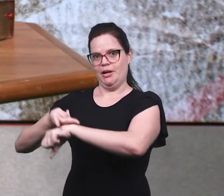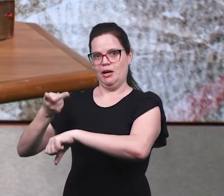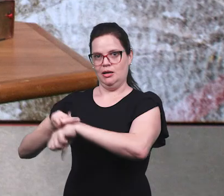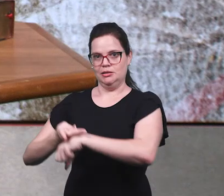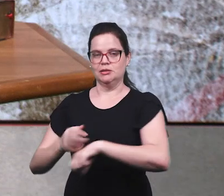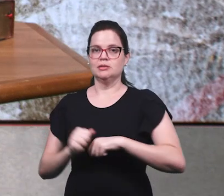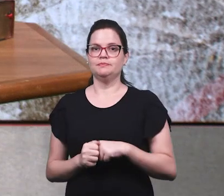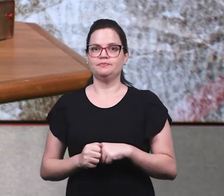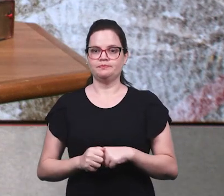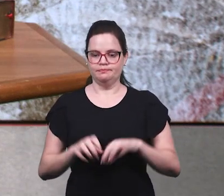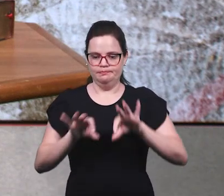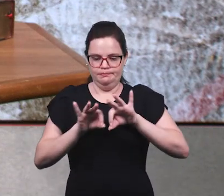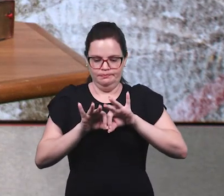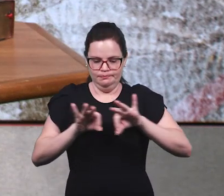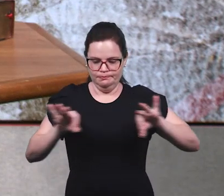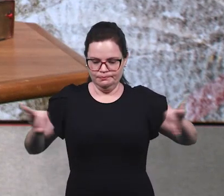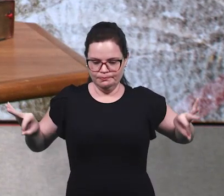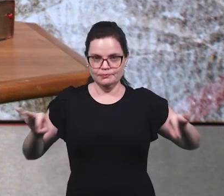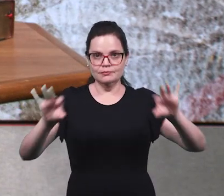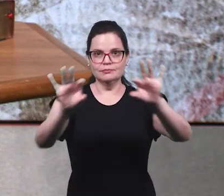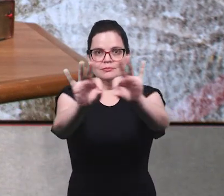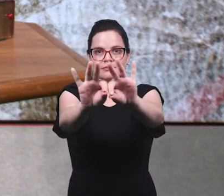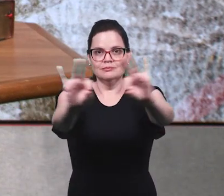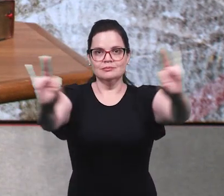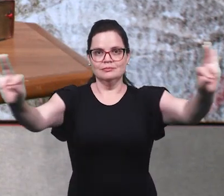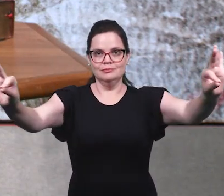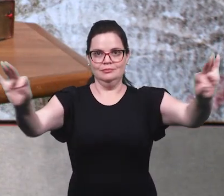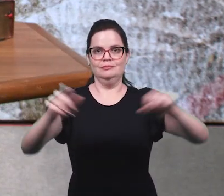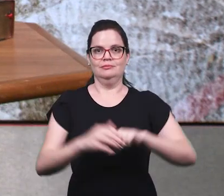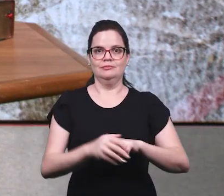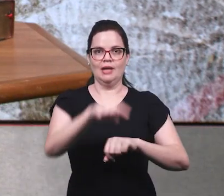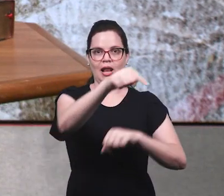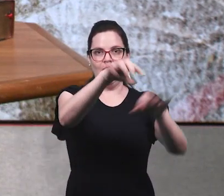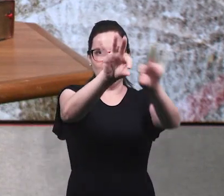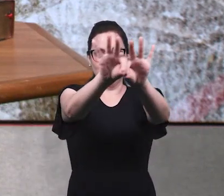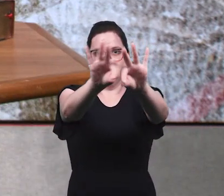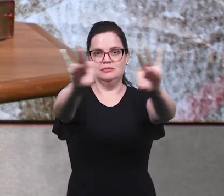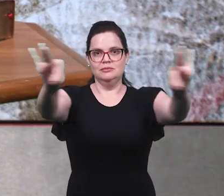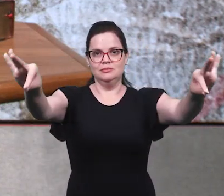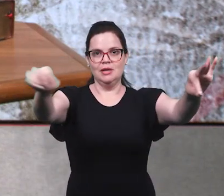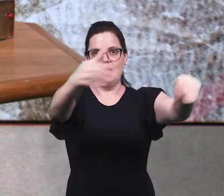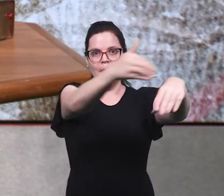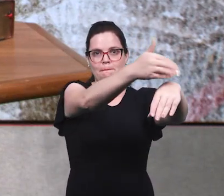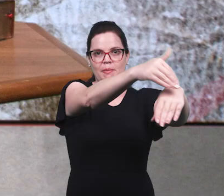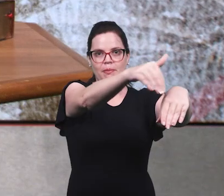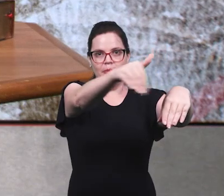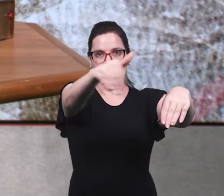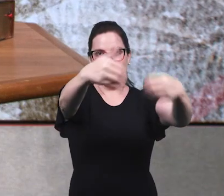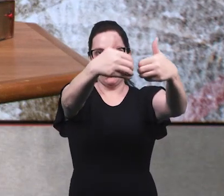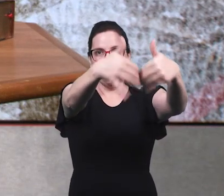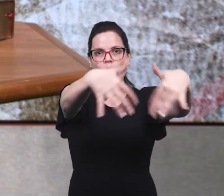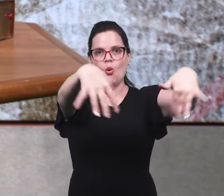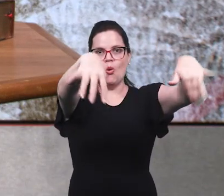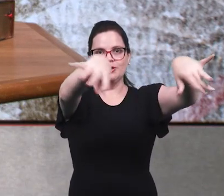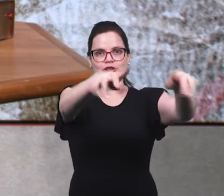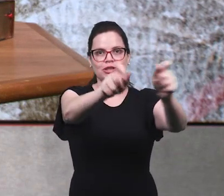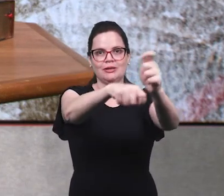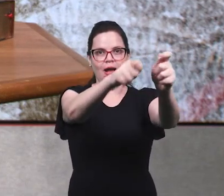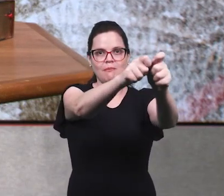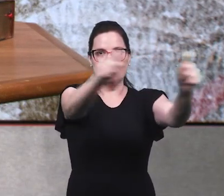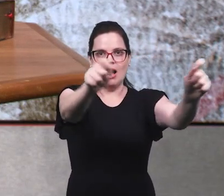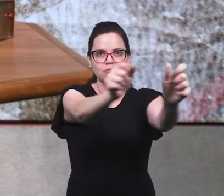pátio, do lado do ocidente, haverá cortinas de 50 côvados, as